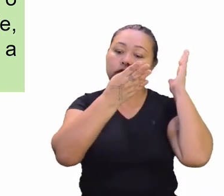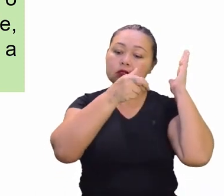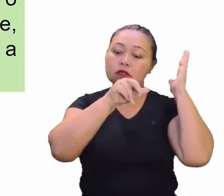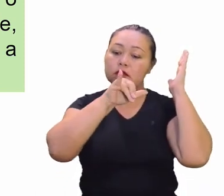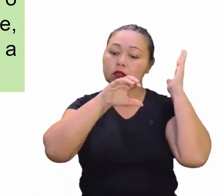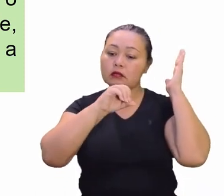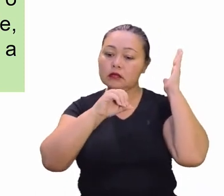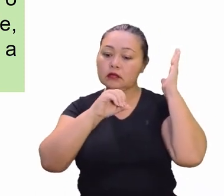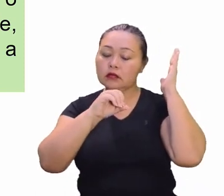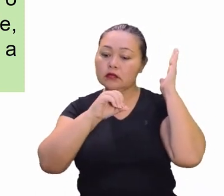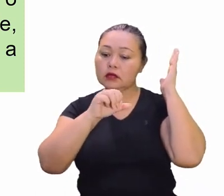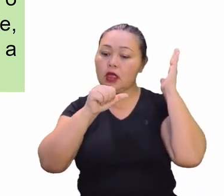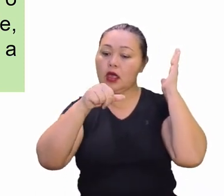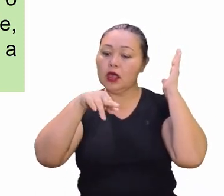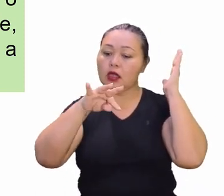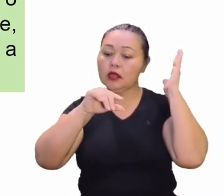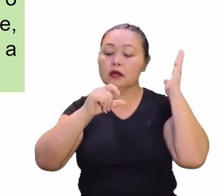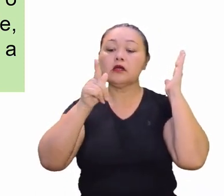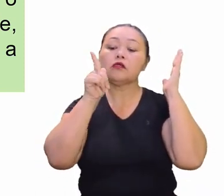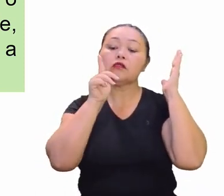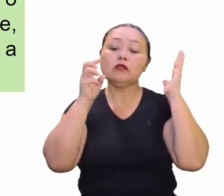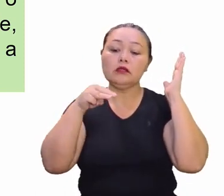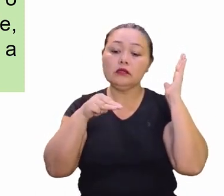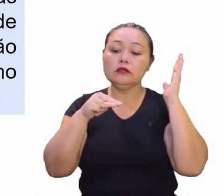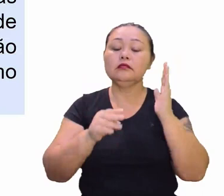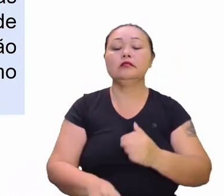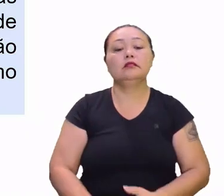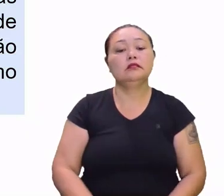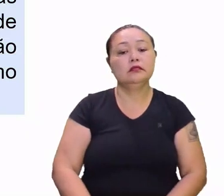Barreiro das Antas, Guajará-Mirim.